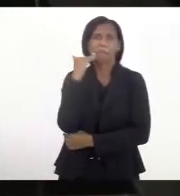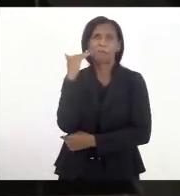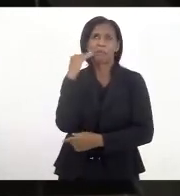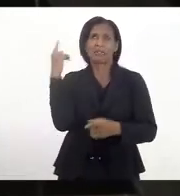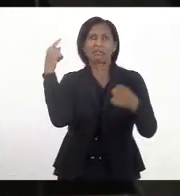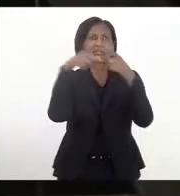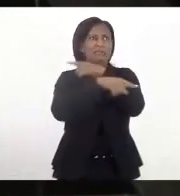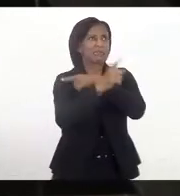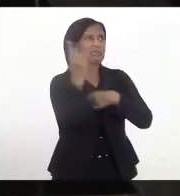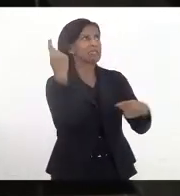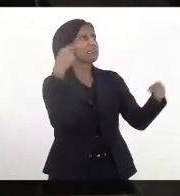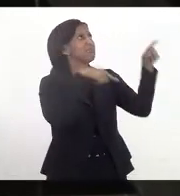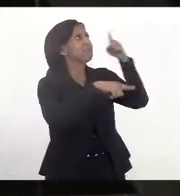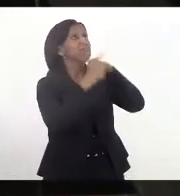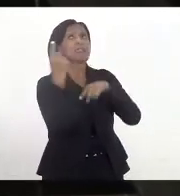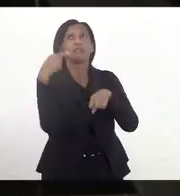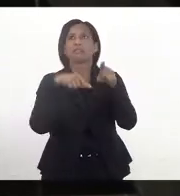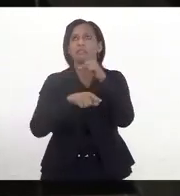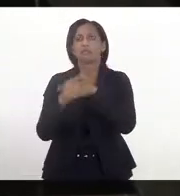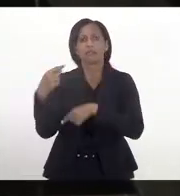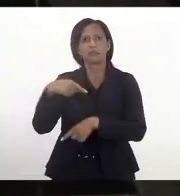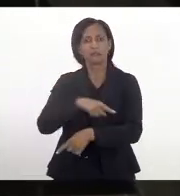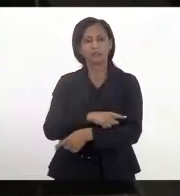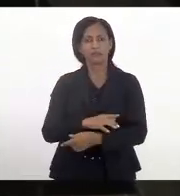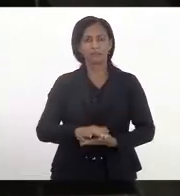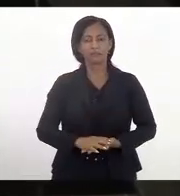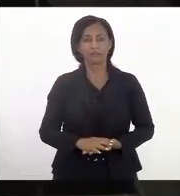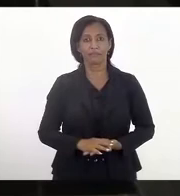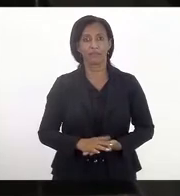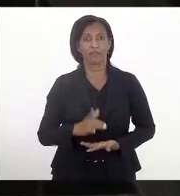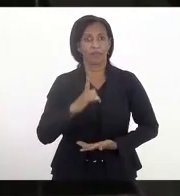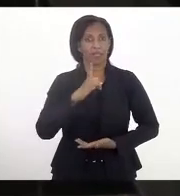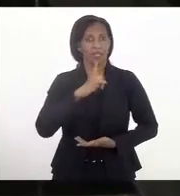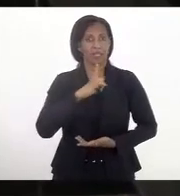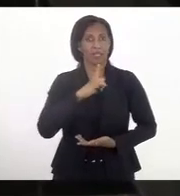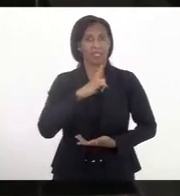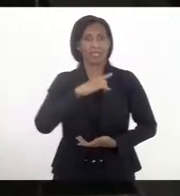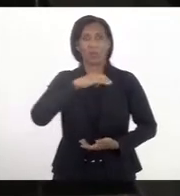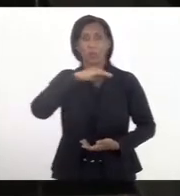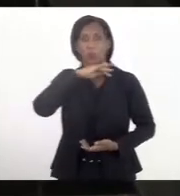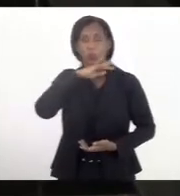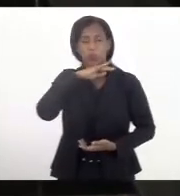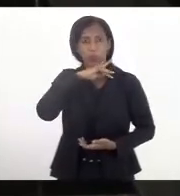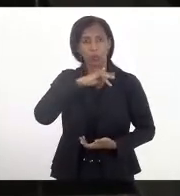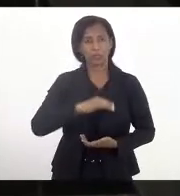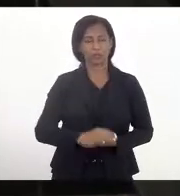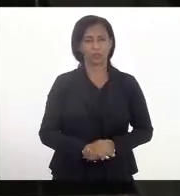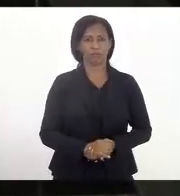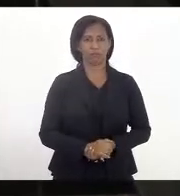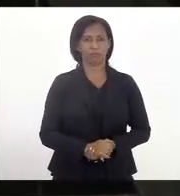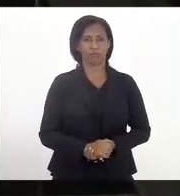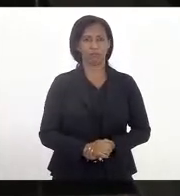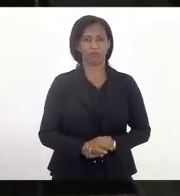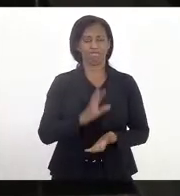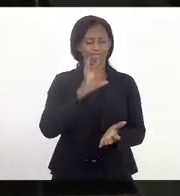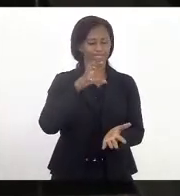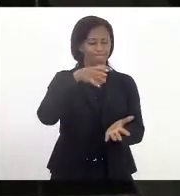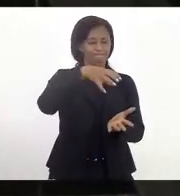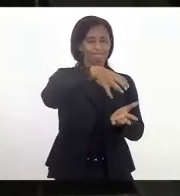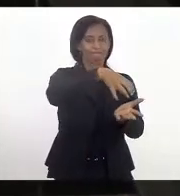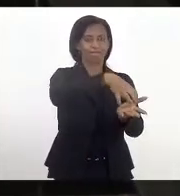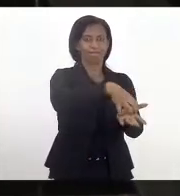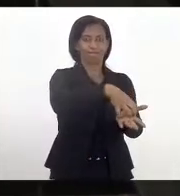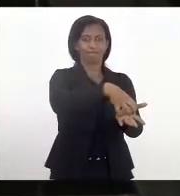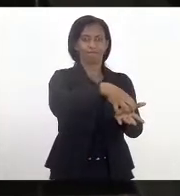cheio de gatilhos bom e era um ponto negativo no centro da